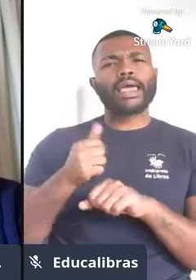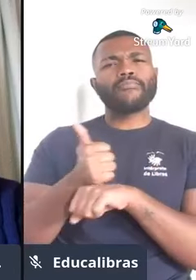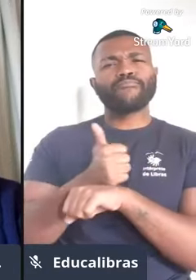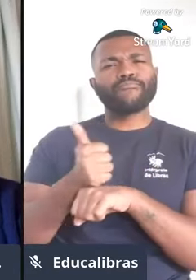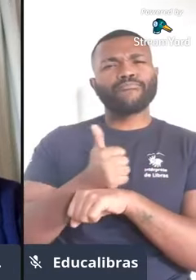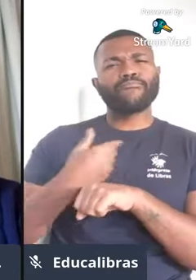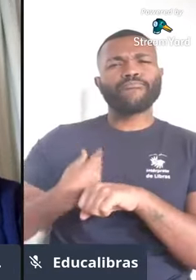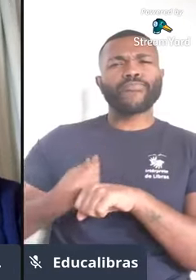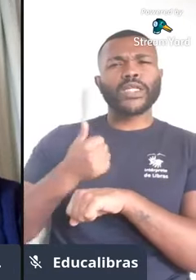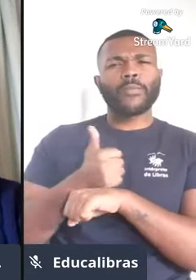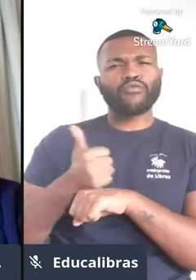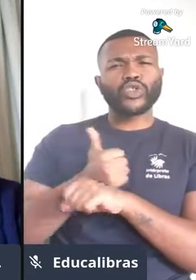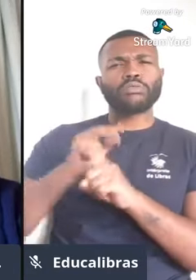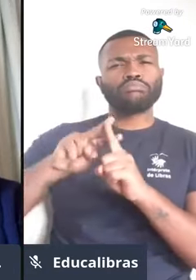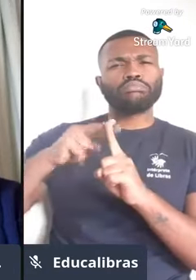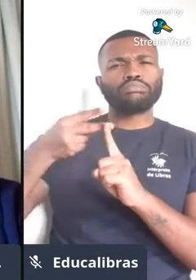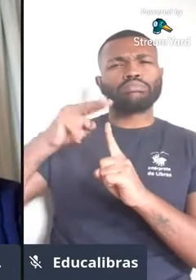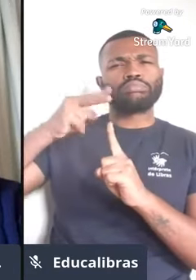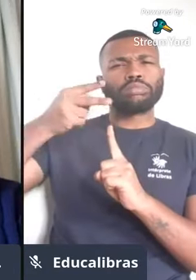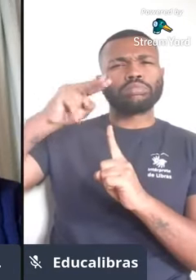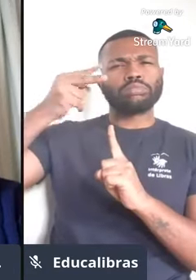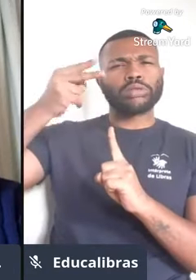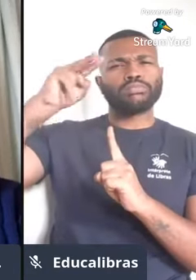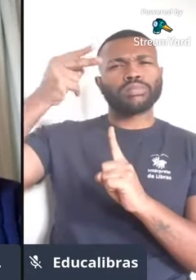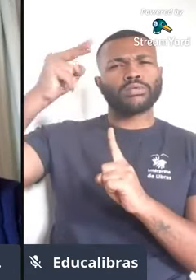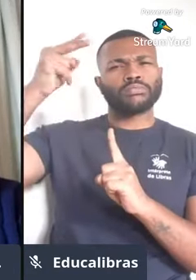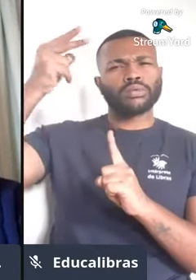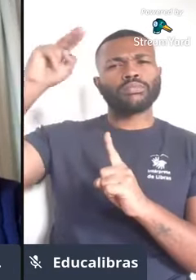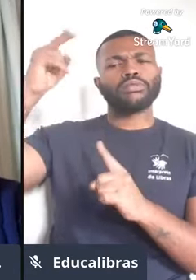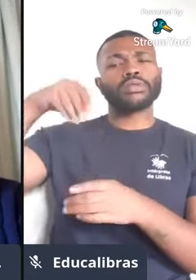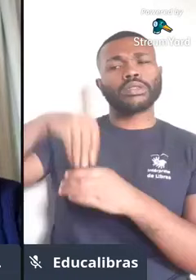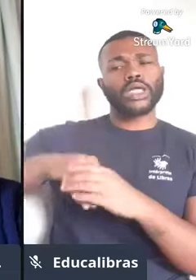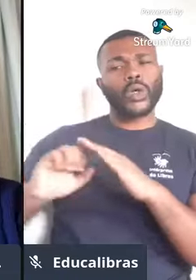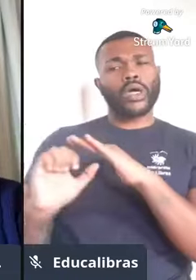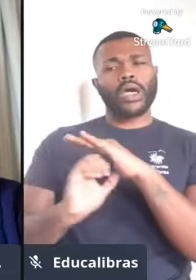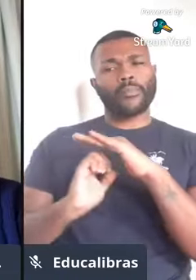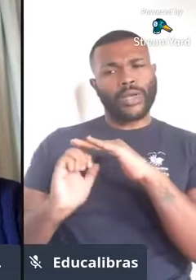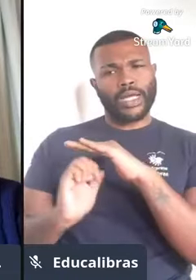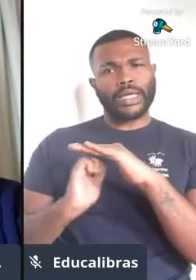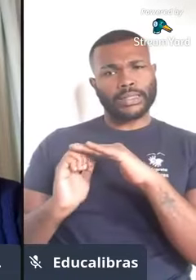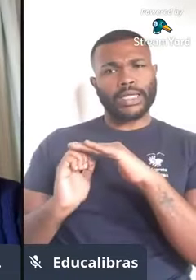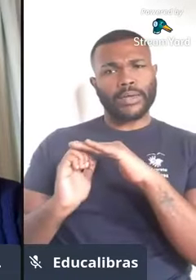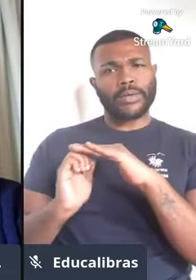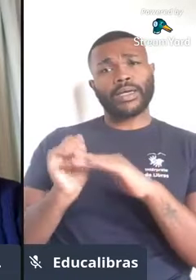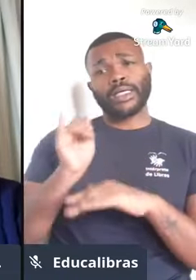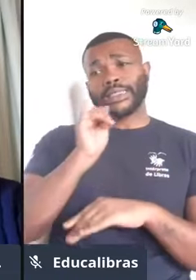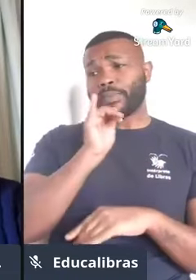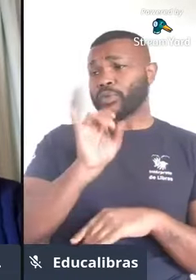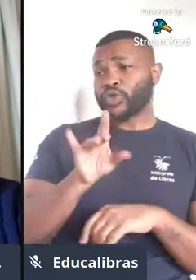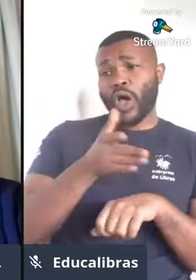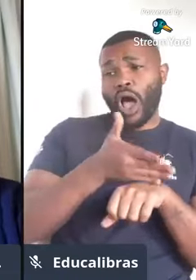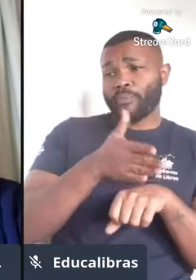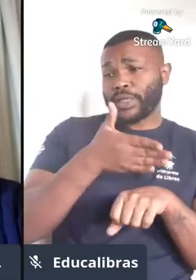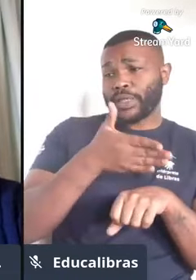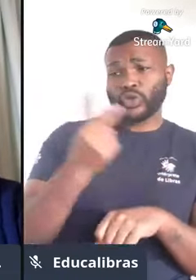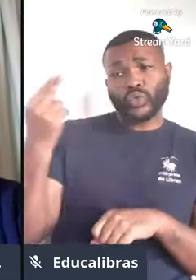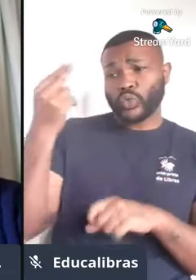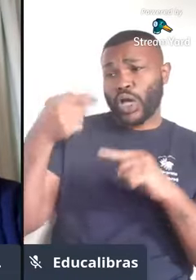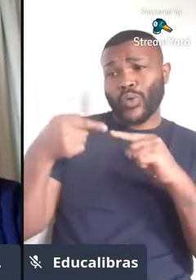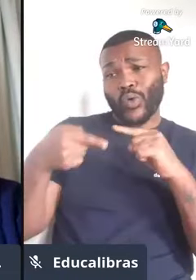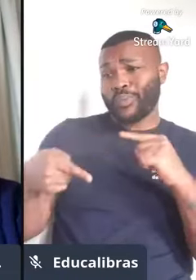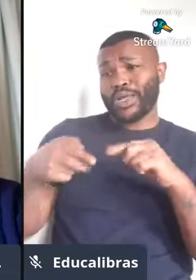ascensão profissional, de aprimoramento dentro da própria empresa, o que seria impossível na condição apenas de aprendiz, sem contar que o